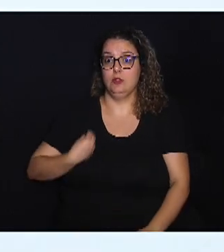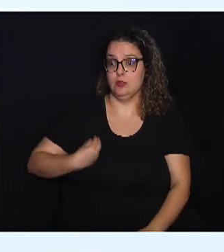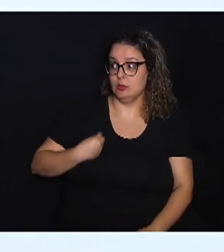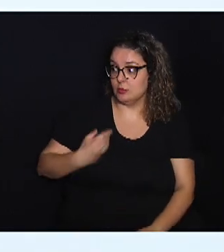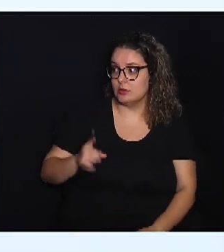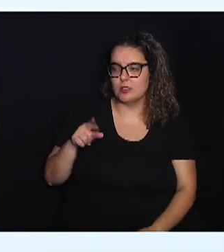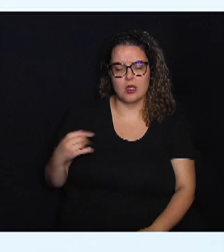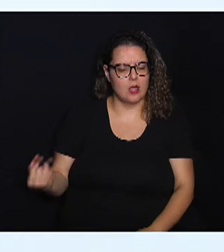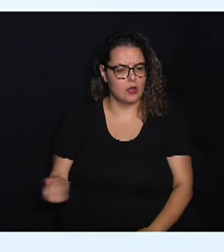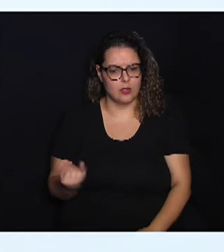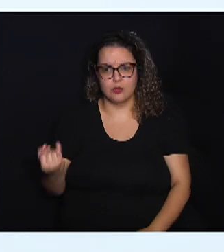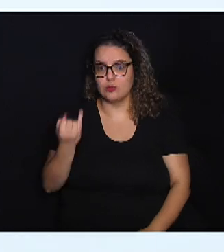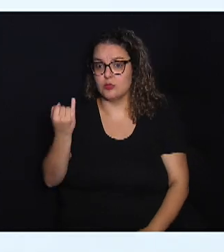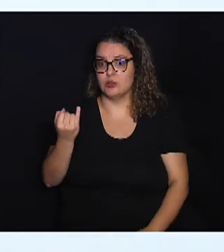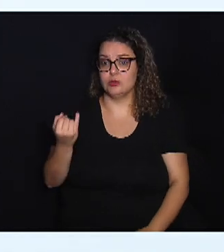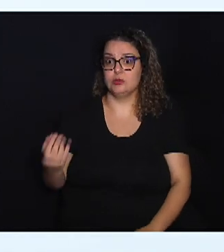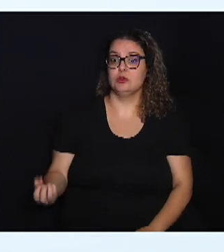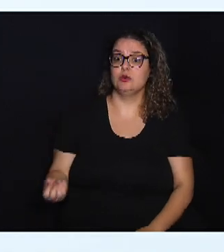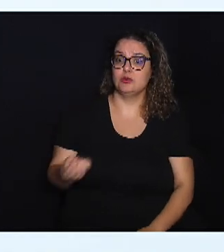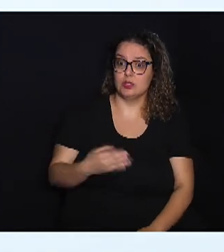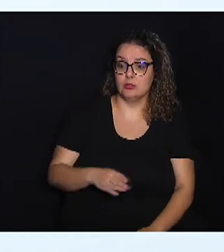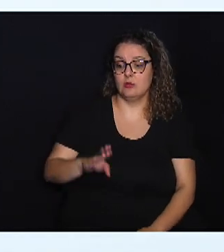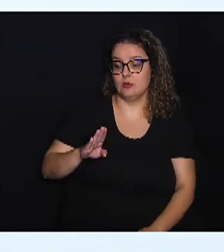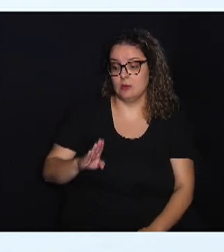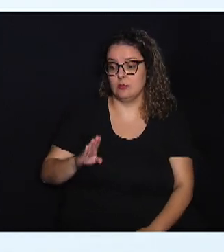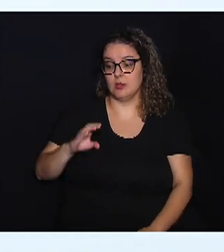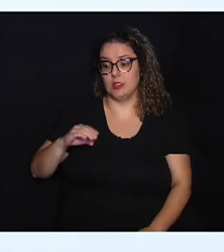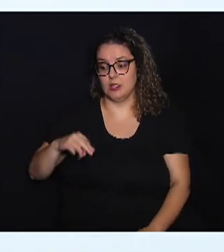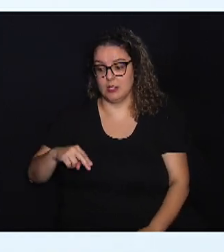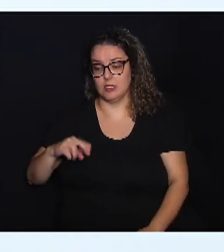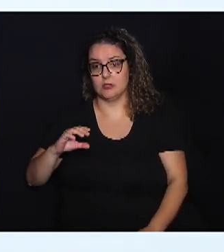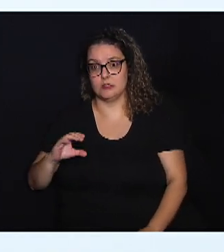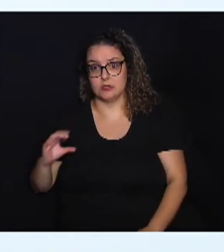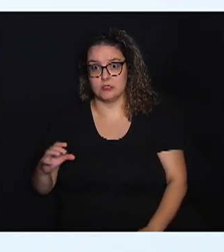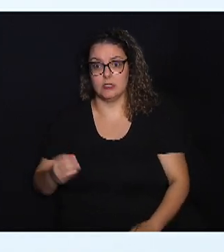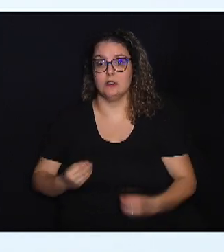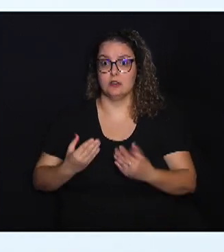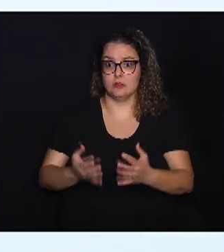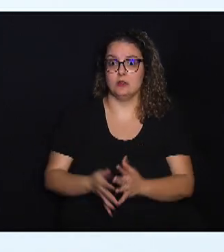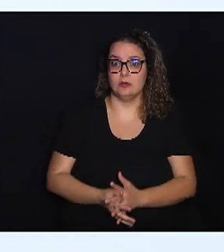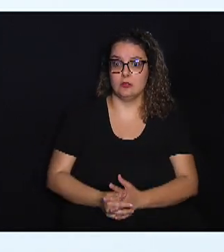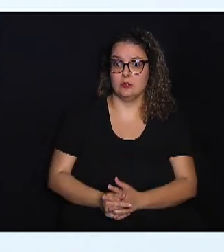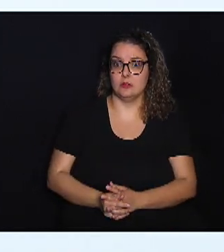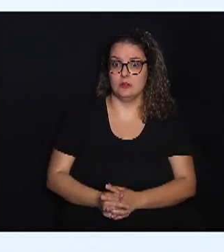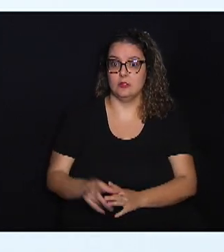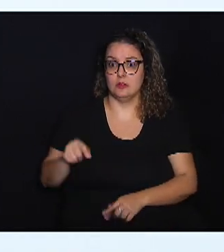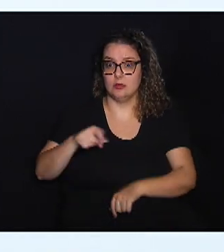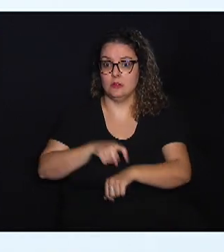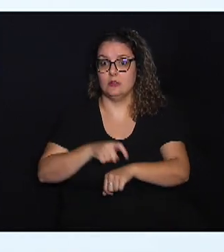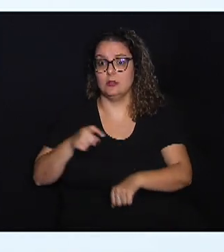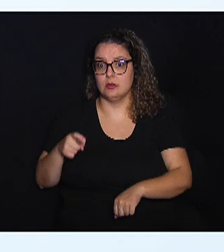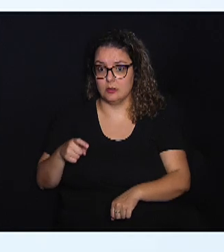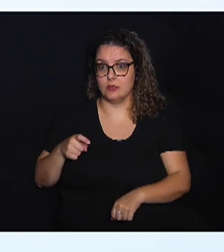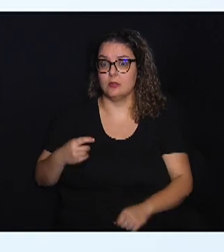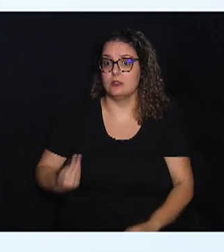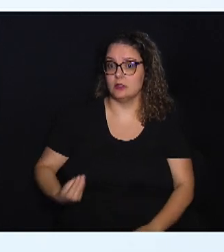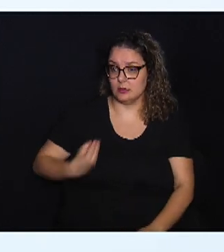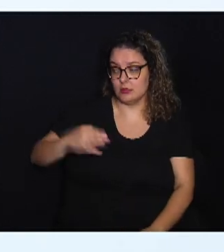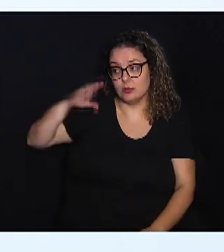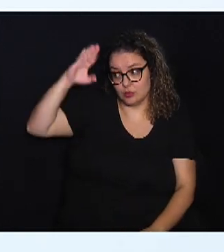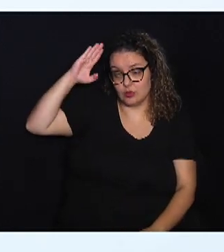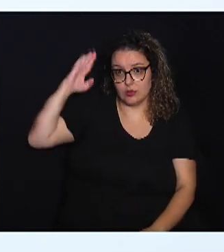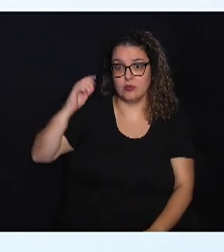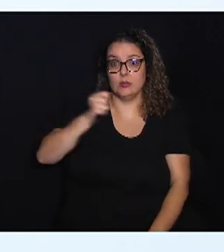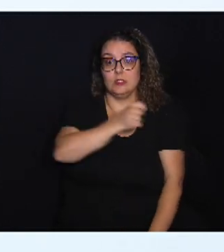é fundamental e que a nova BNCC trouxe, né? Que é um momento da vida acadêmica do aluno